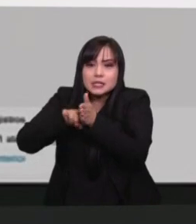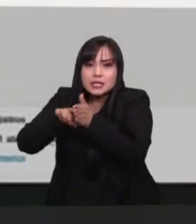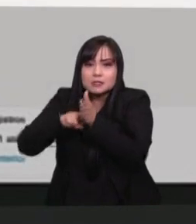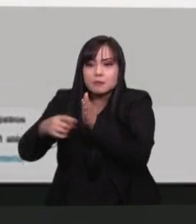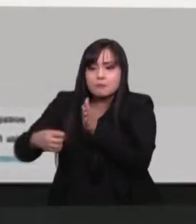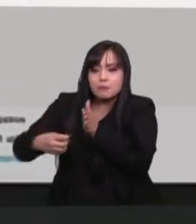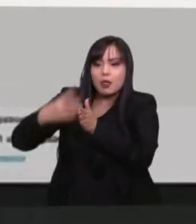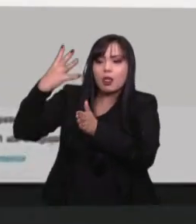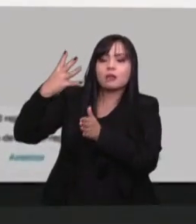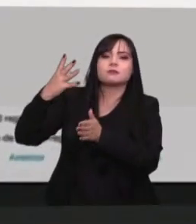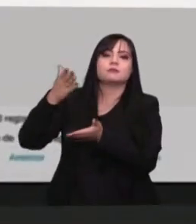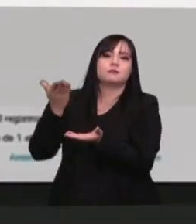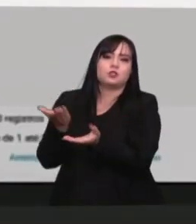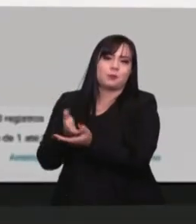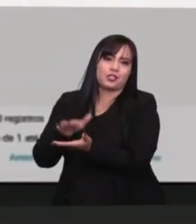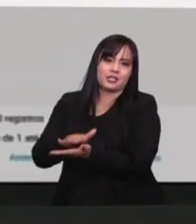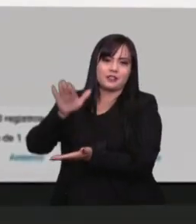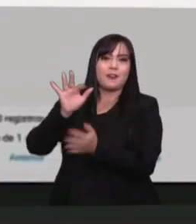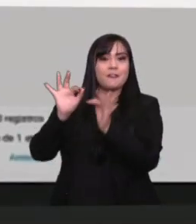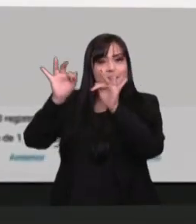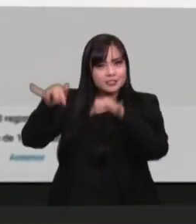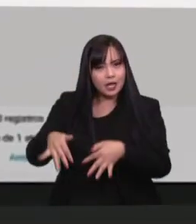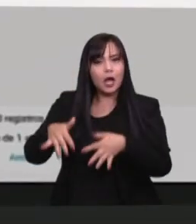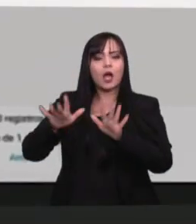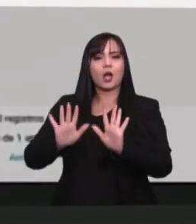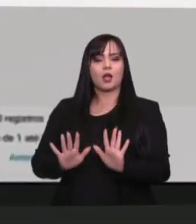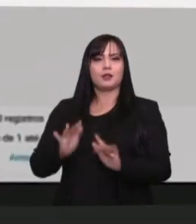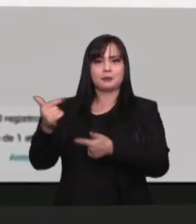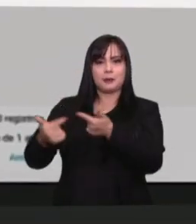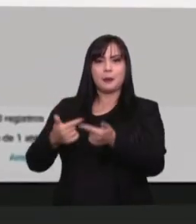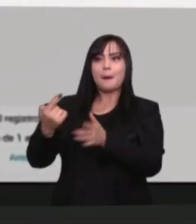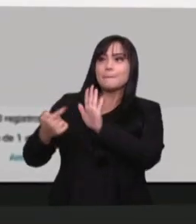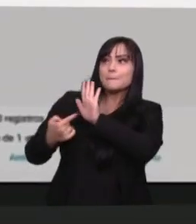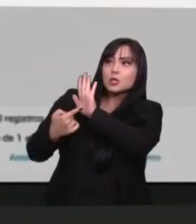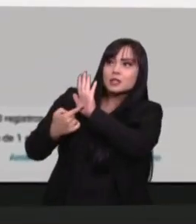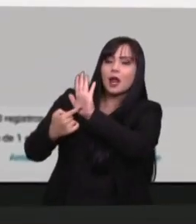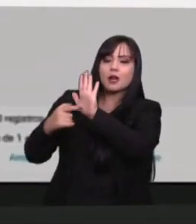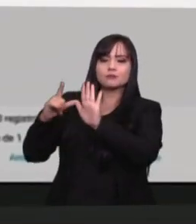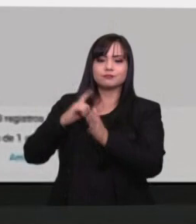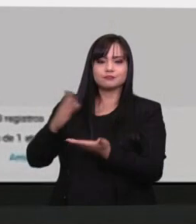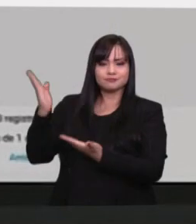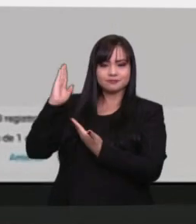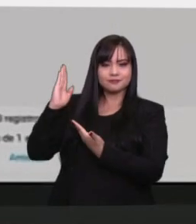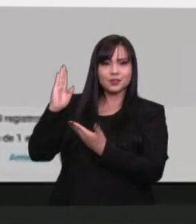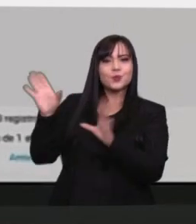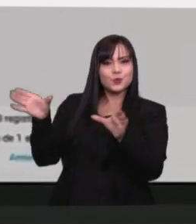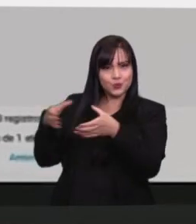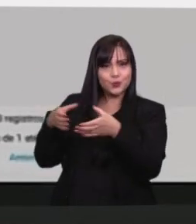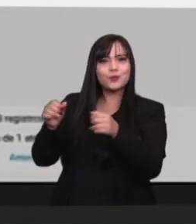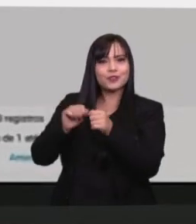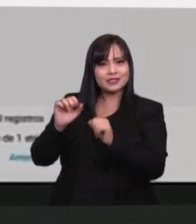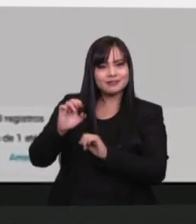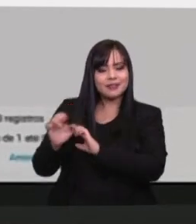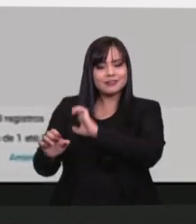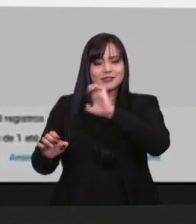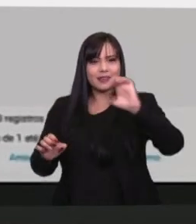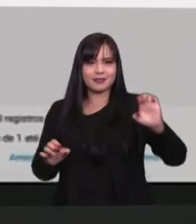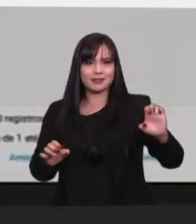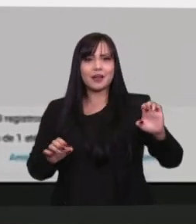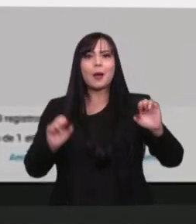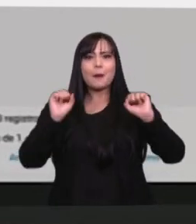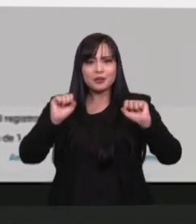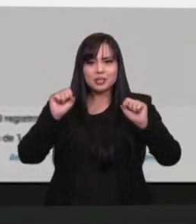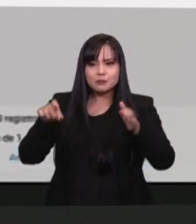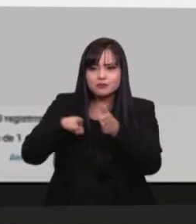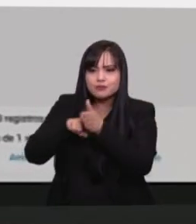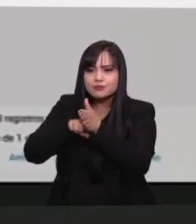processual ao finalizar a tarefa a Vitória mostrará os grupos formados à esquerda podemos explorar cada